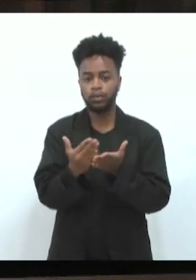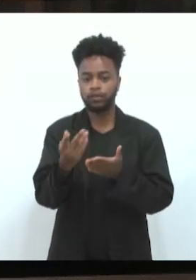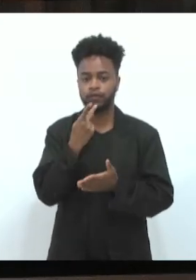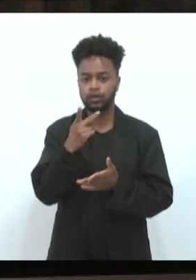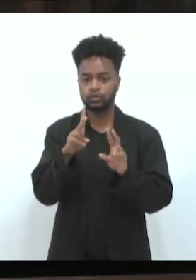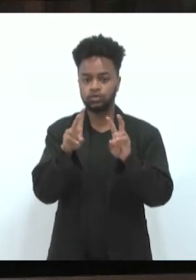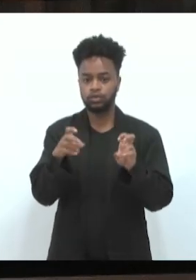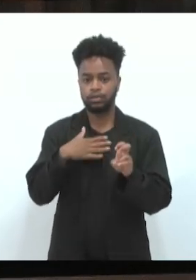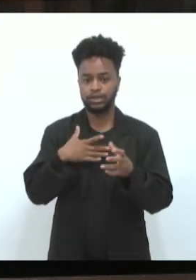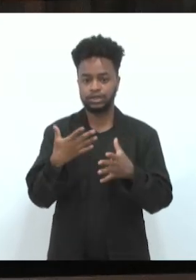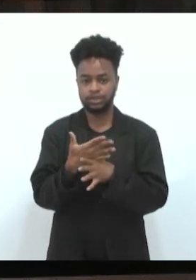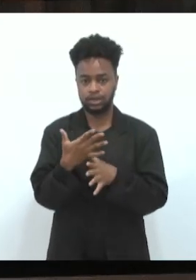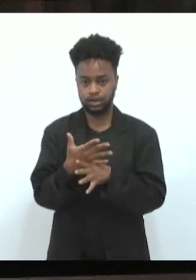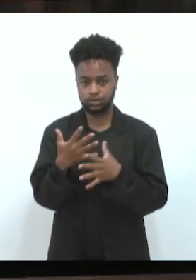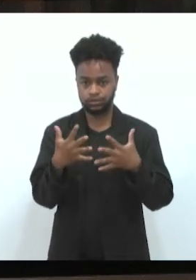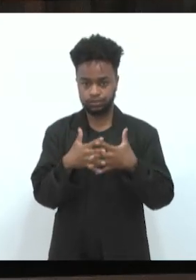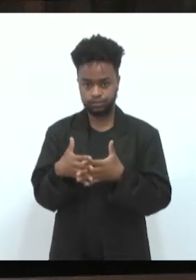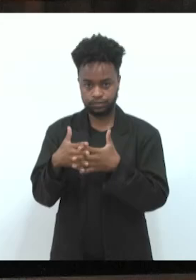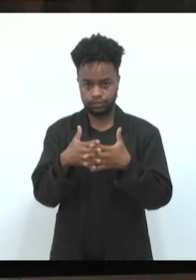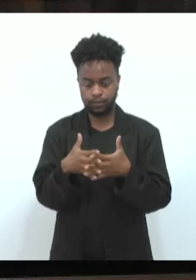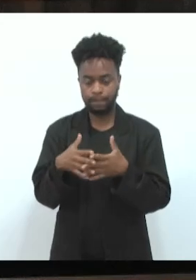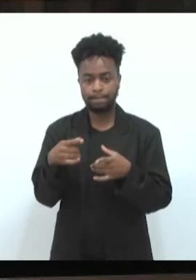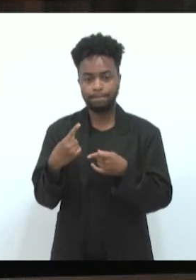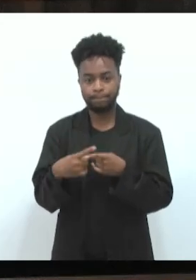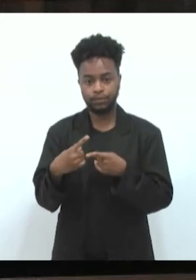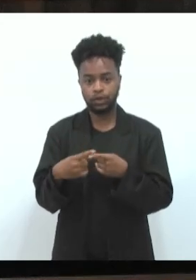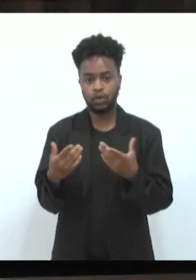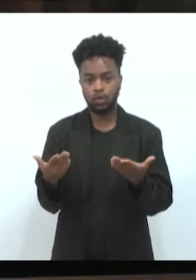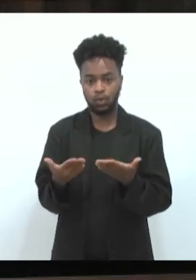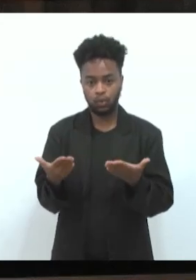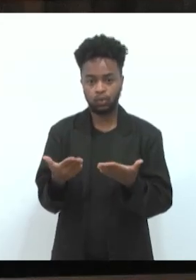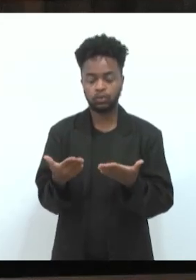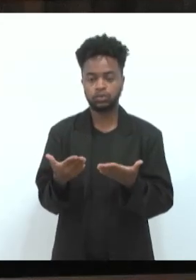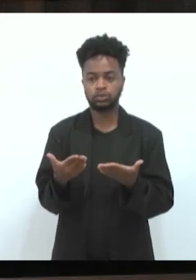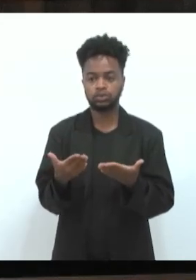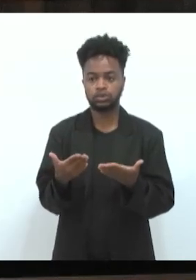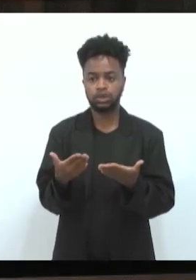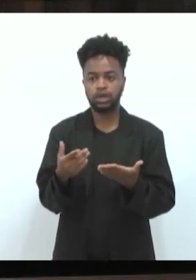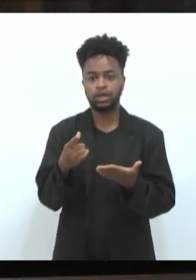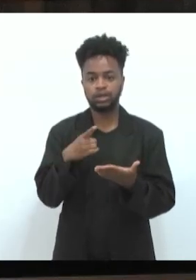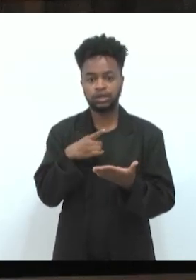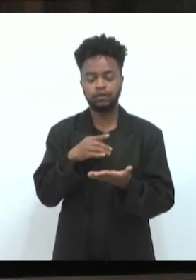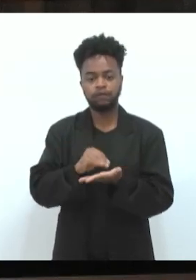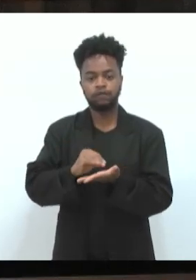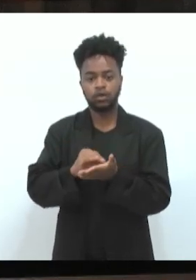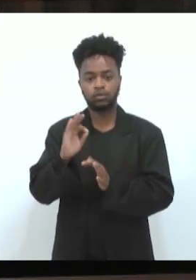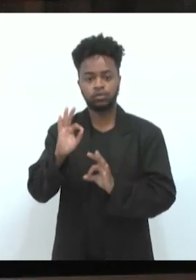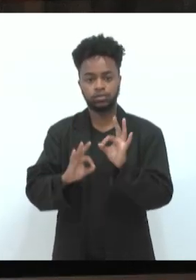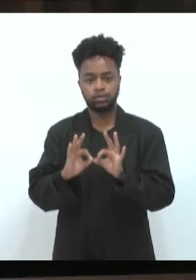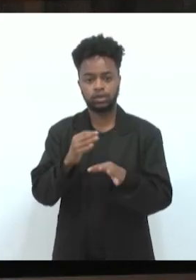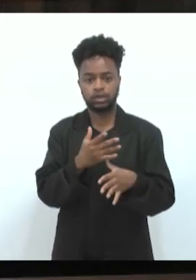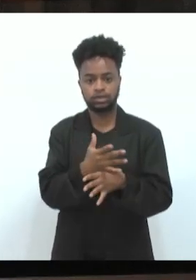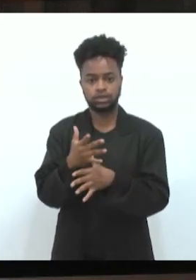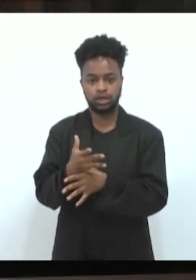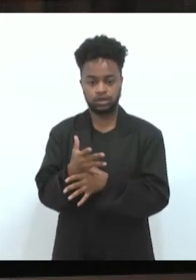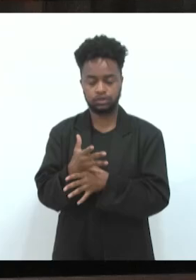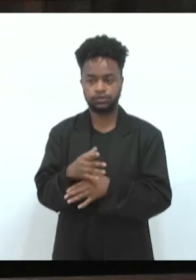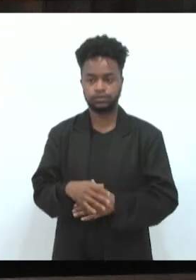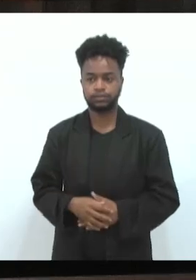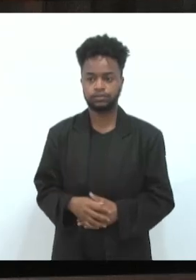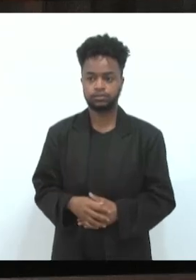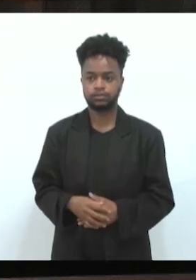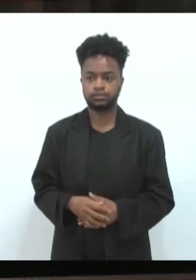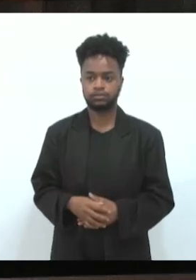cidade de Petrópolis, porque a gente tem hoje uma desordem urbana na cidade de Petrópolis.